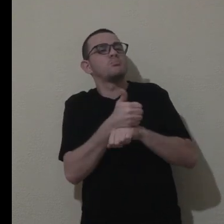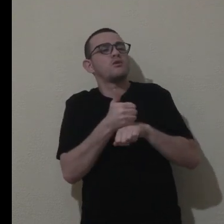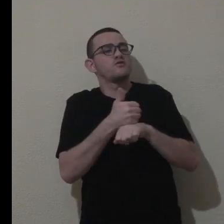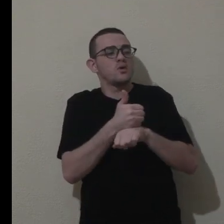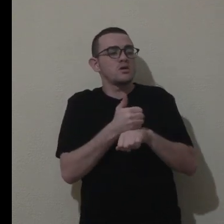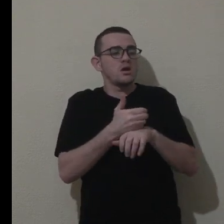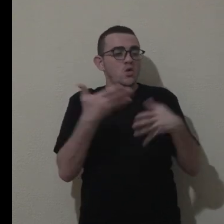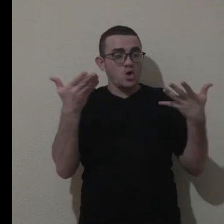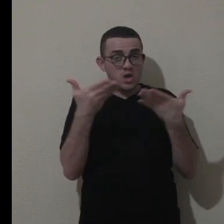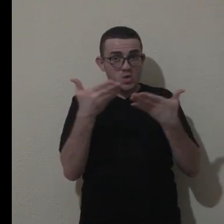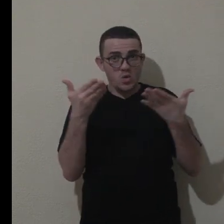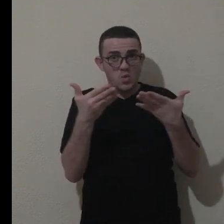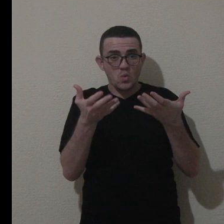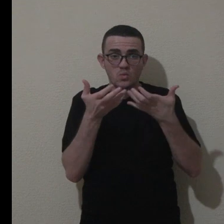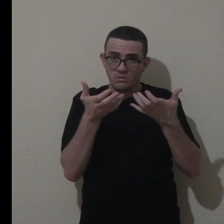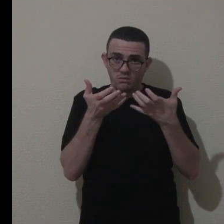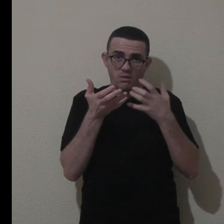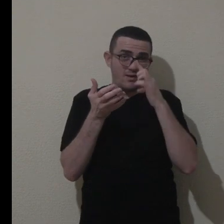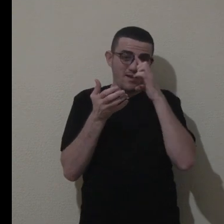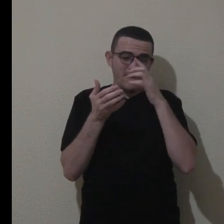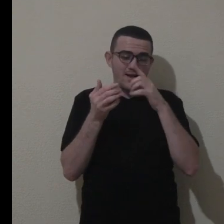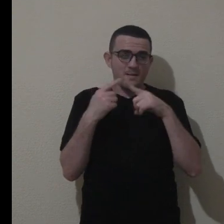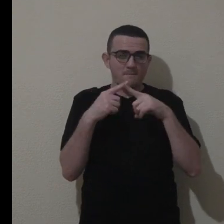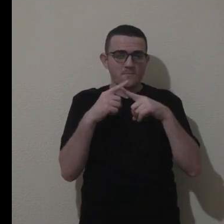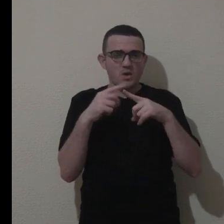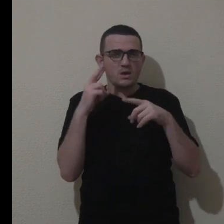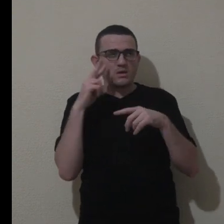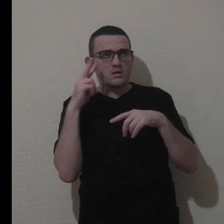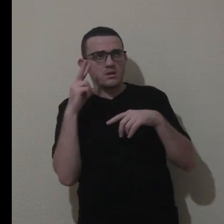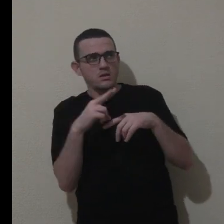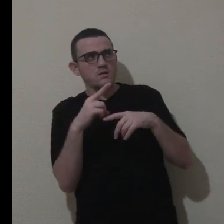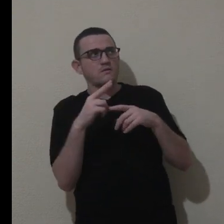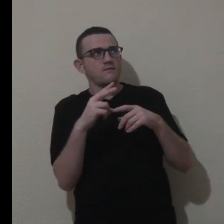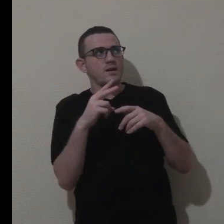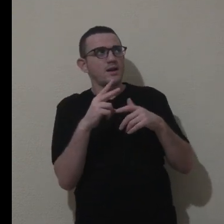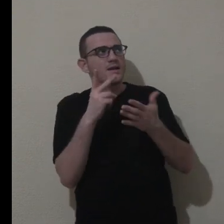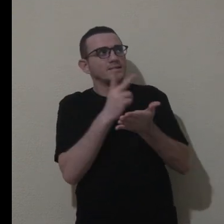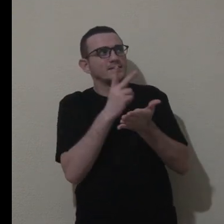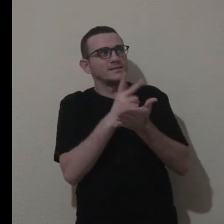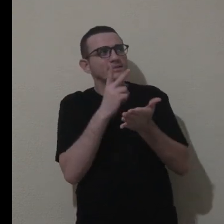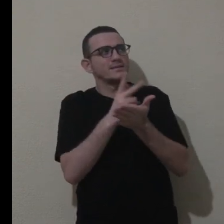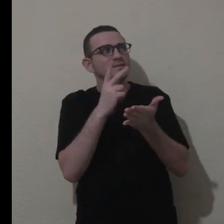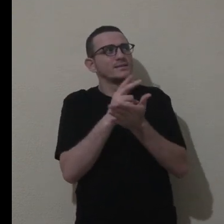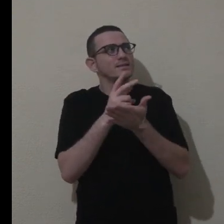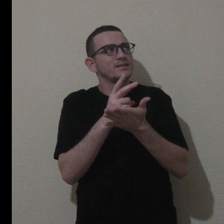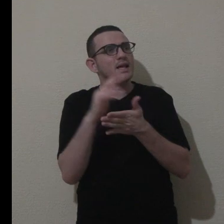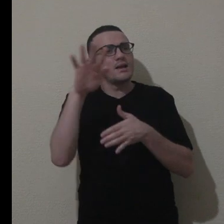pessoas estão querendo, né? Tal. Porque, assim, vocês forem ver, cada vez mais eles